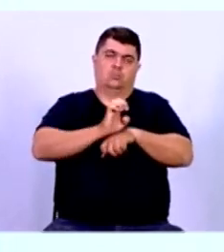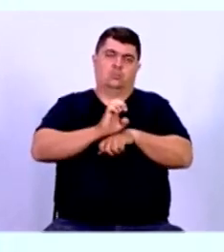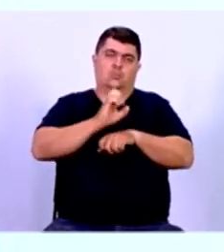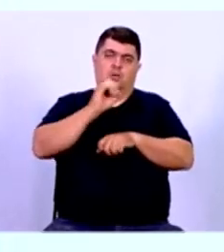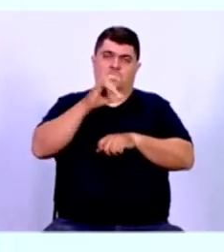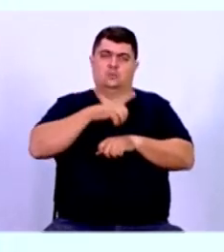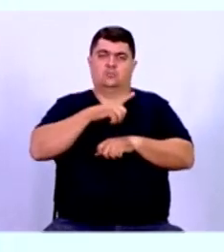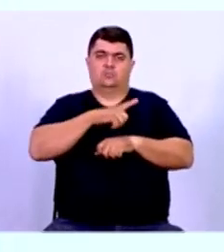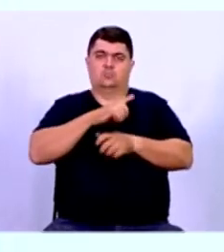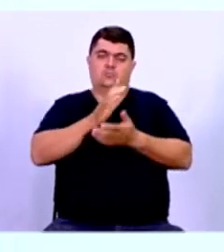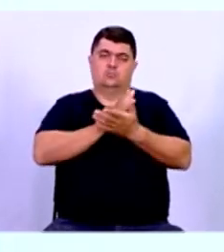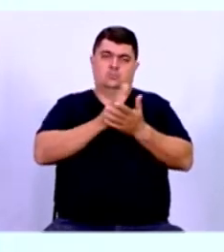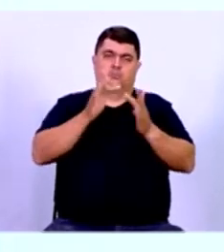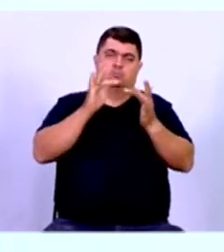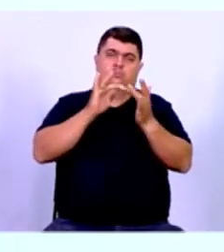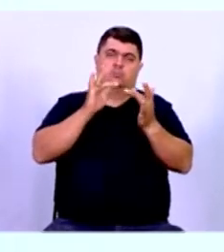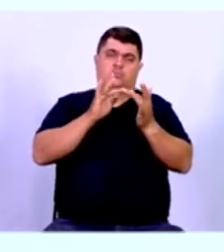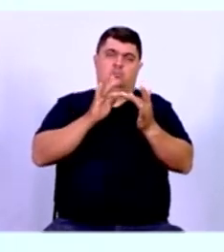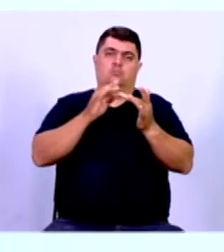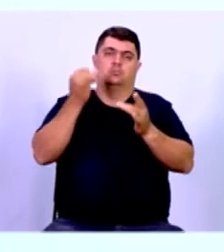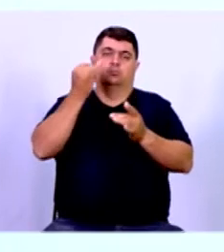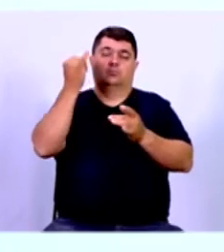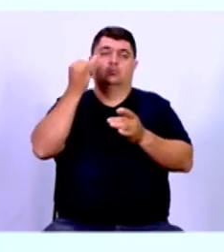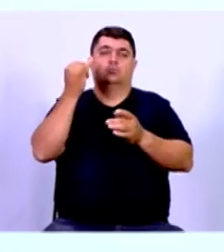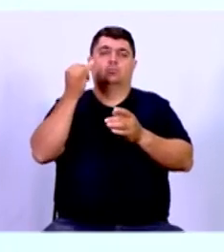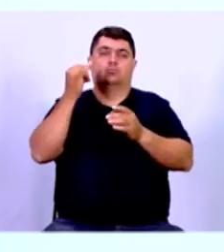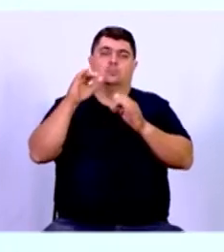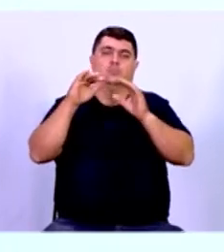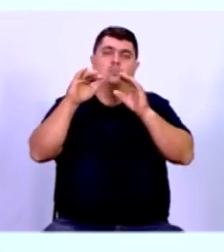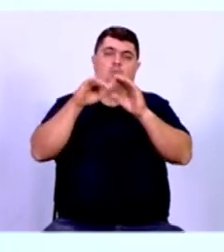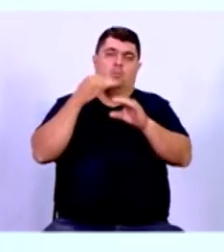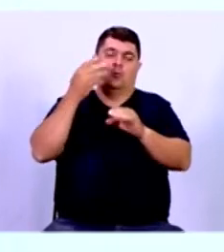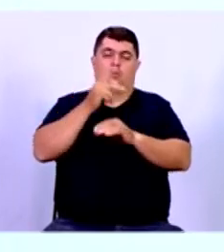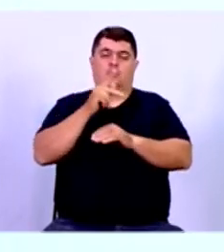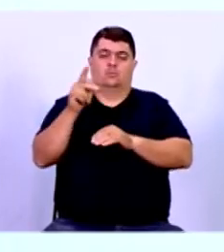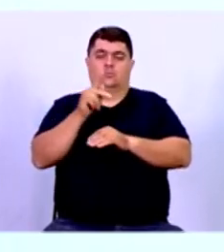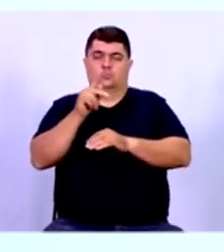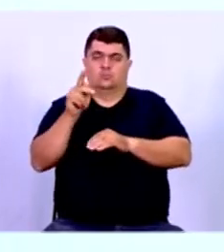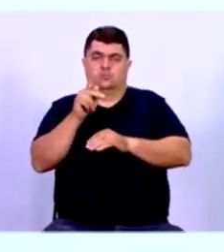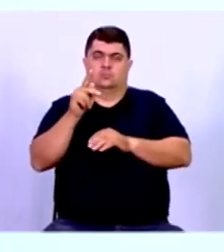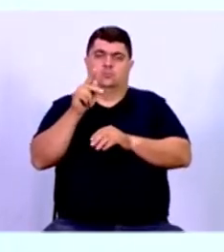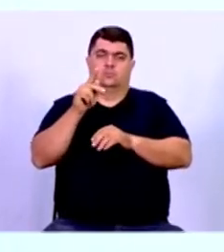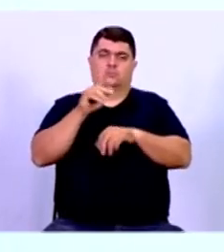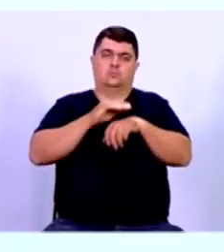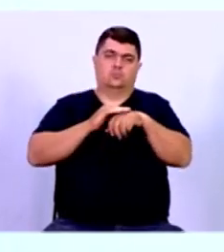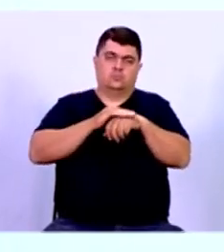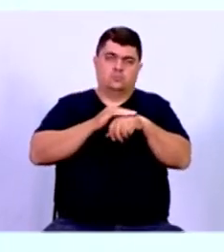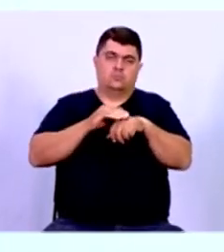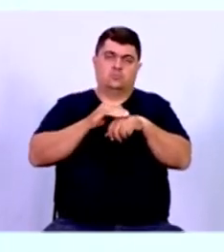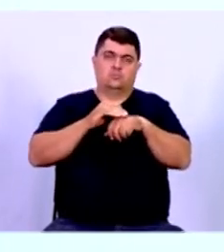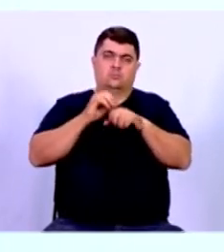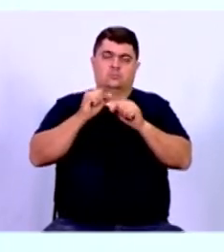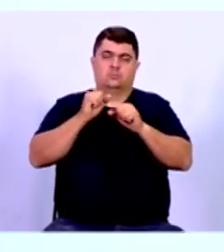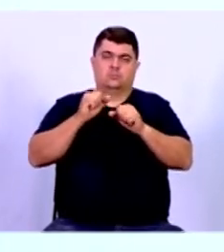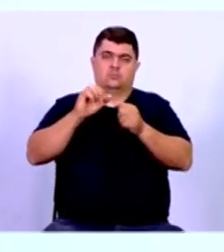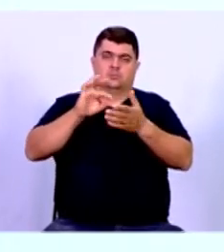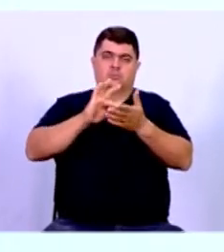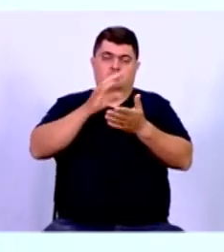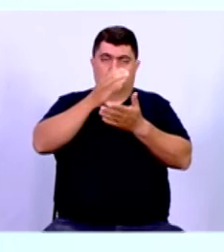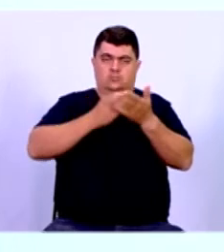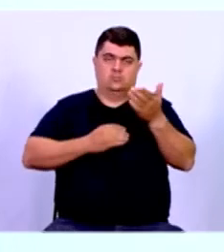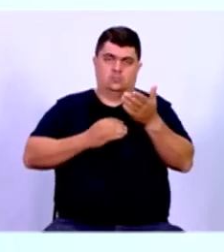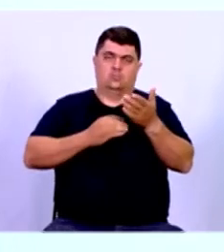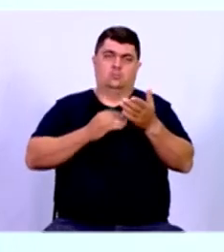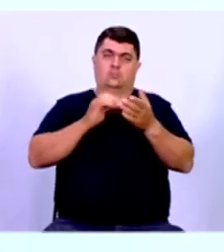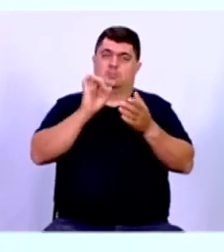você já tem, de repente, um contato, você encaminha esse contato para a coordenação de estágio, para que ele possa assinar o termo tripartite. Você